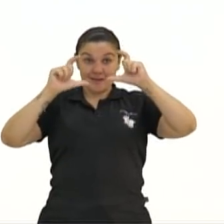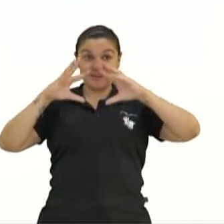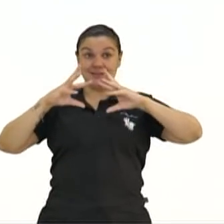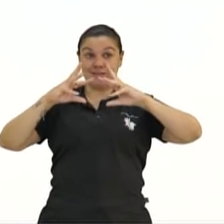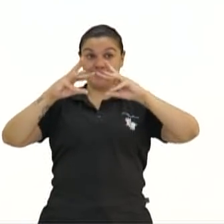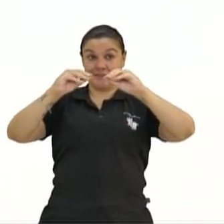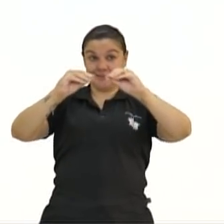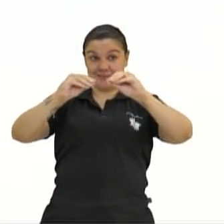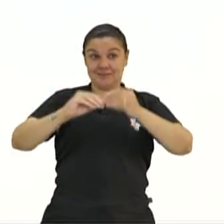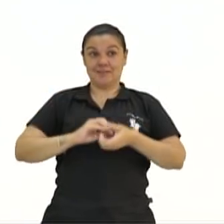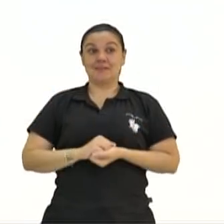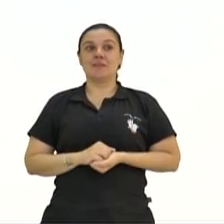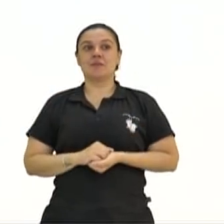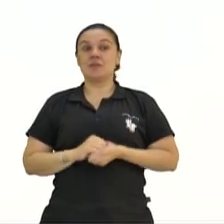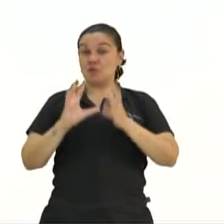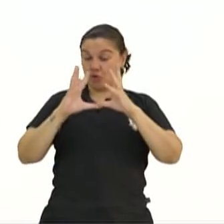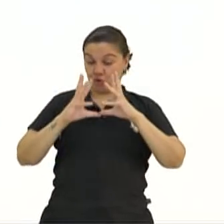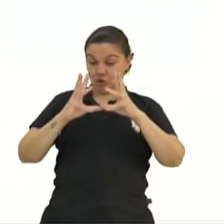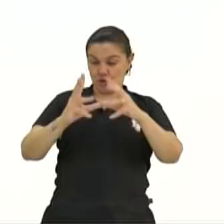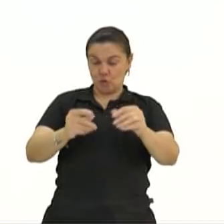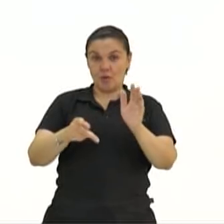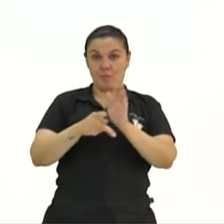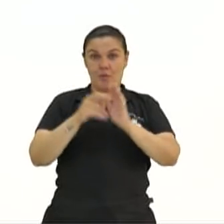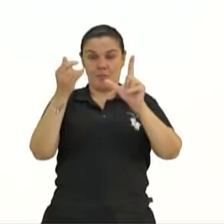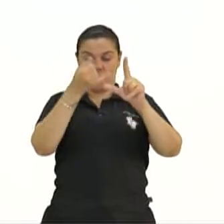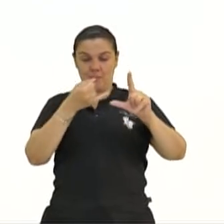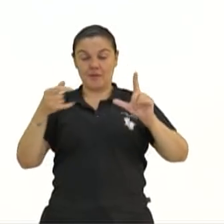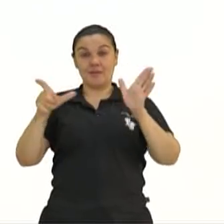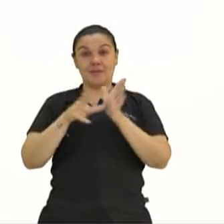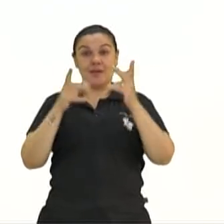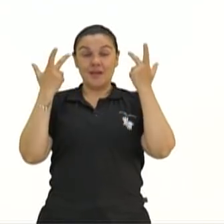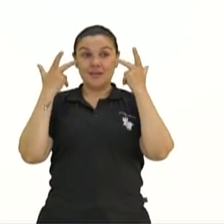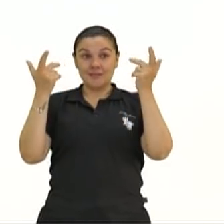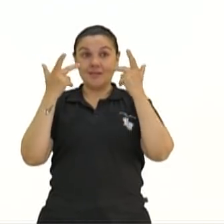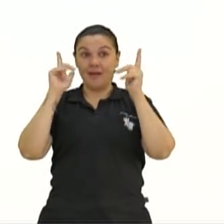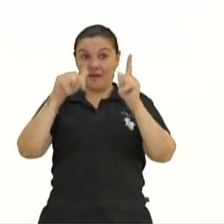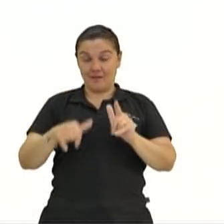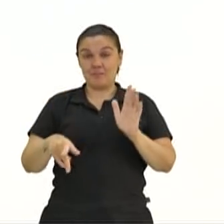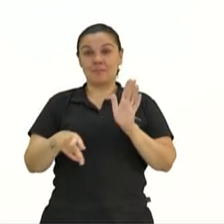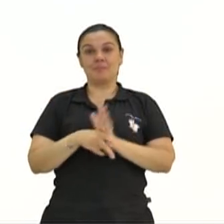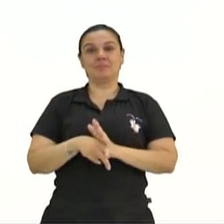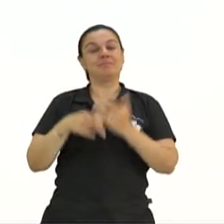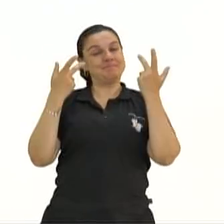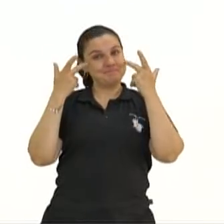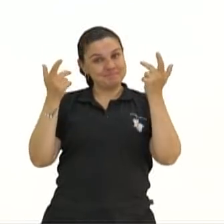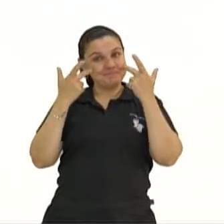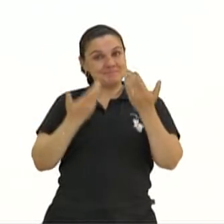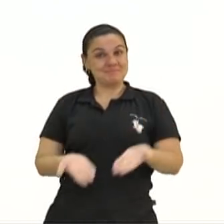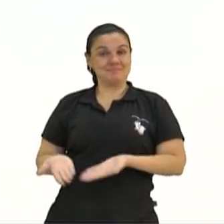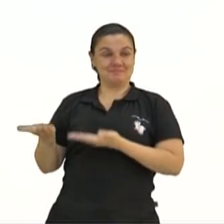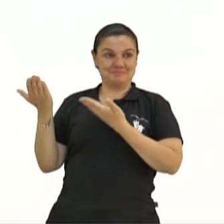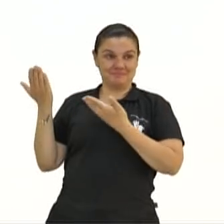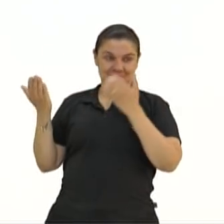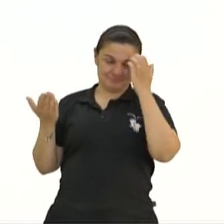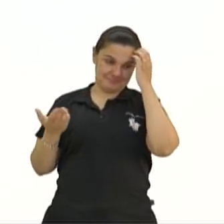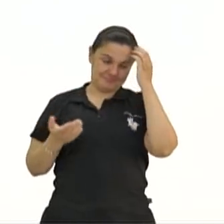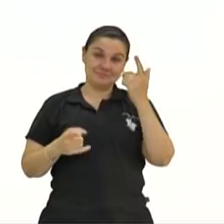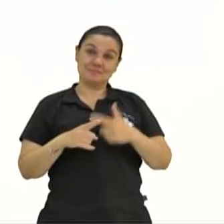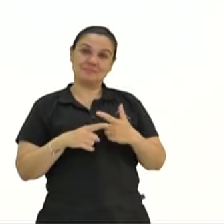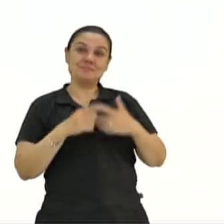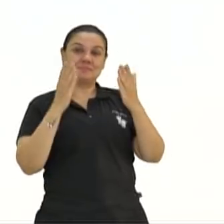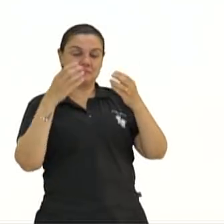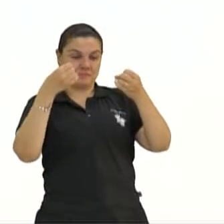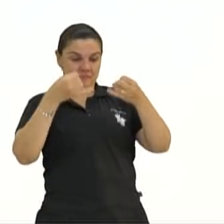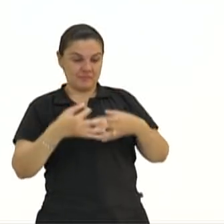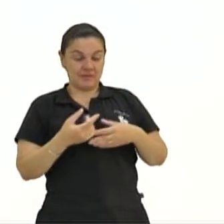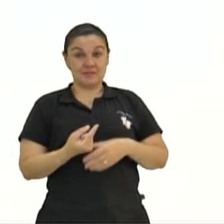presta atenção aqui, ó. Nem toda paisagem que possui elementos naturais é uma paisagem natural, pois,